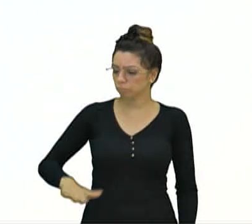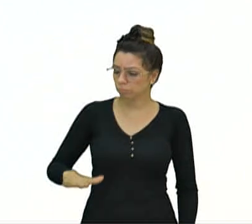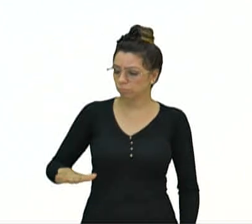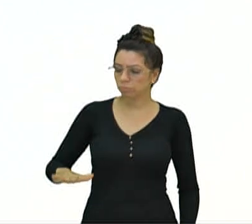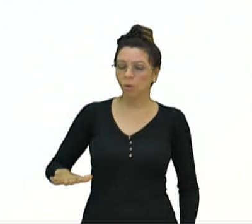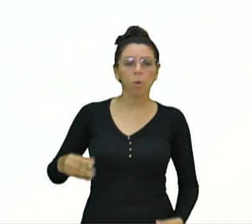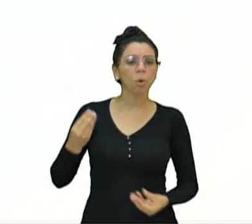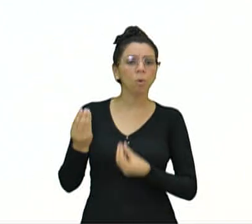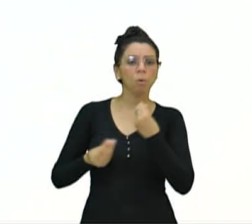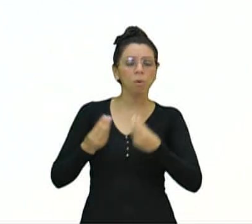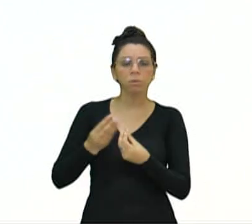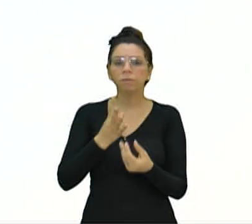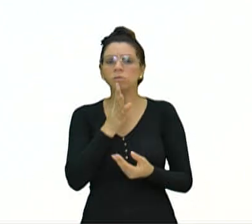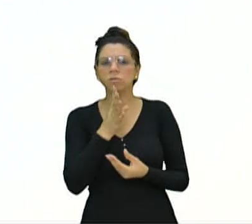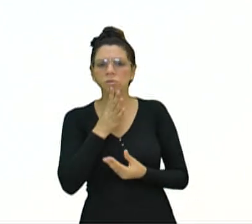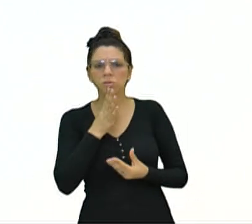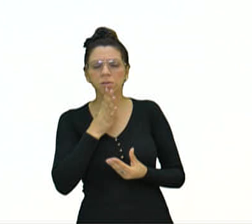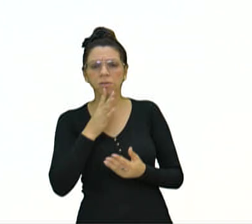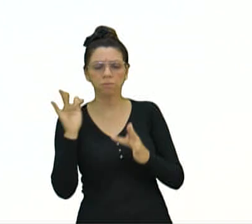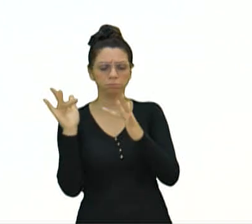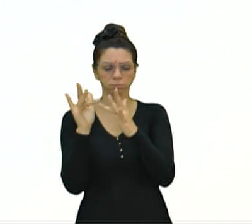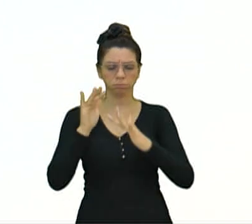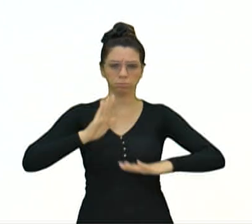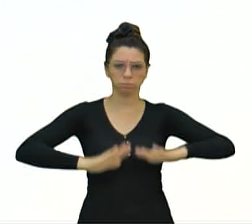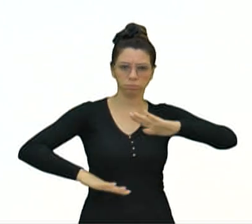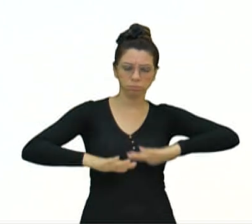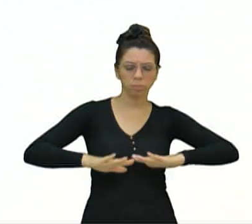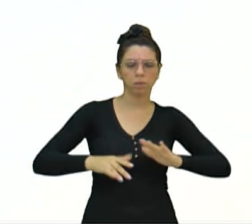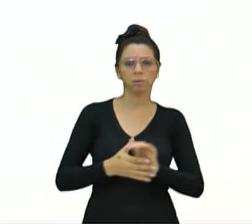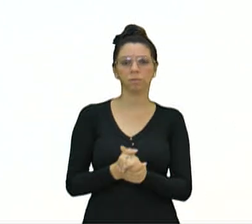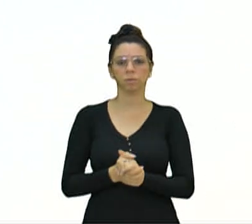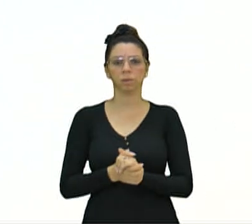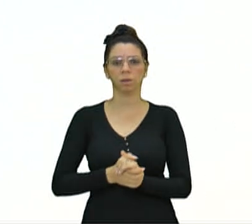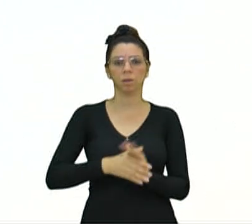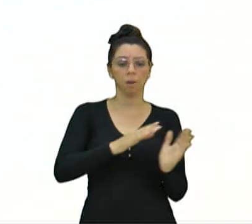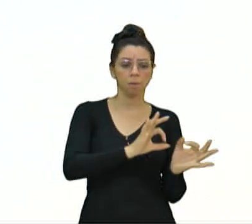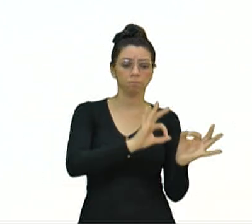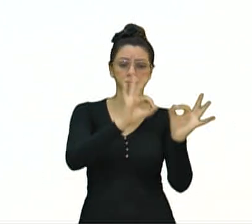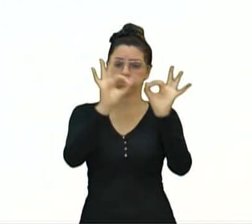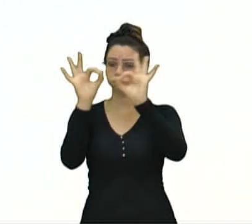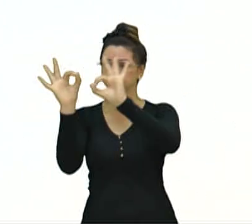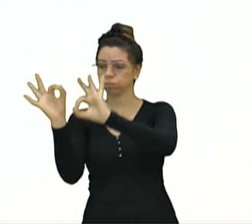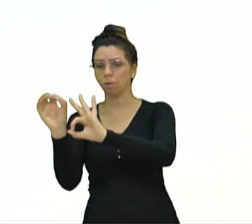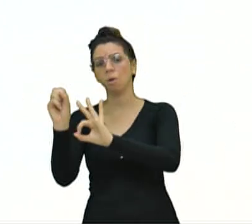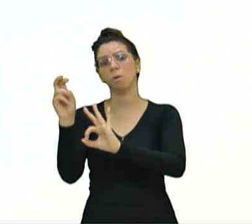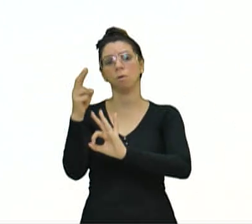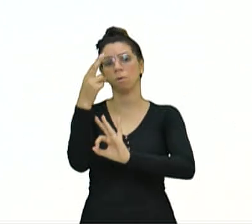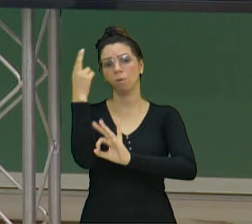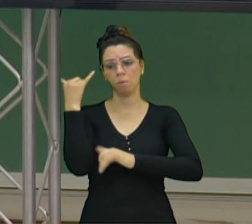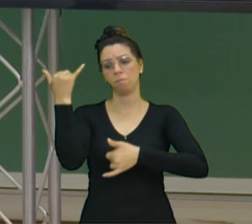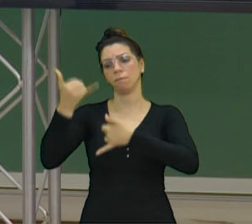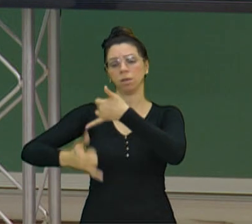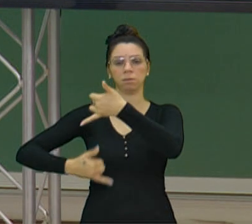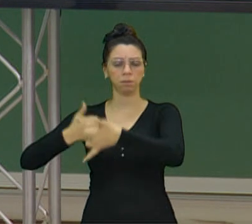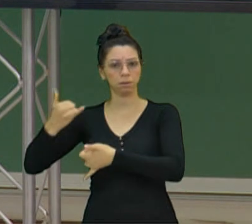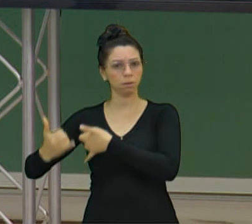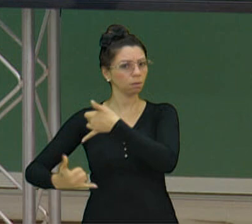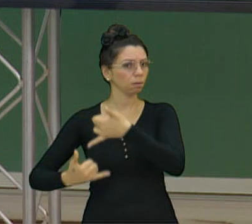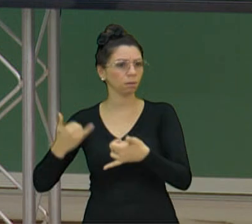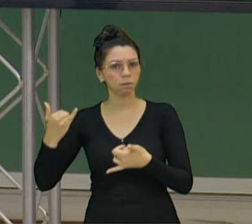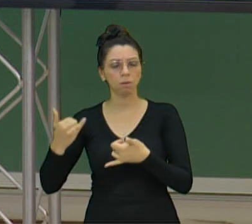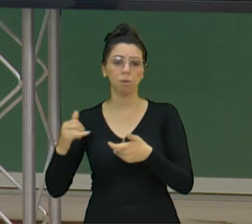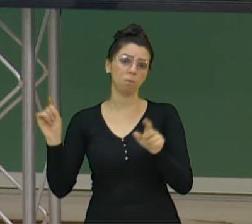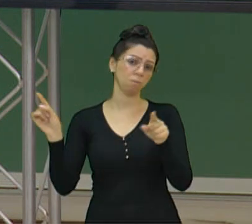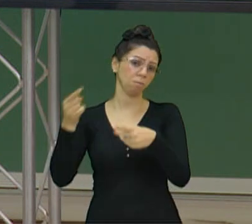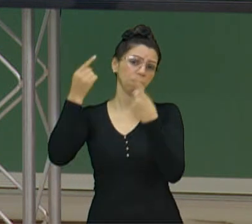forma presente na sua vida. Seja em algo que você assistiu, seja em algum brinquedo que você teve, seja em alguma